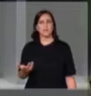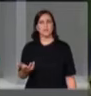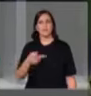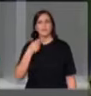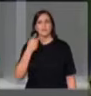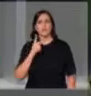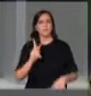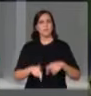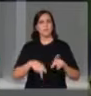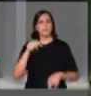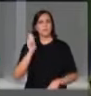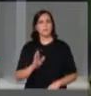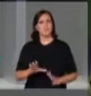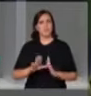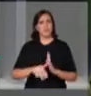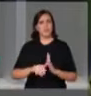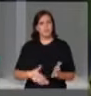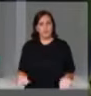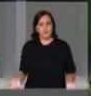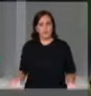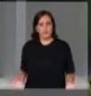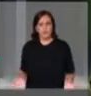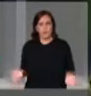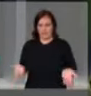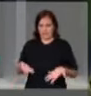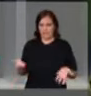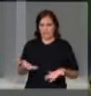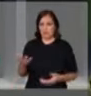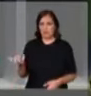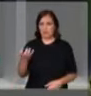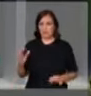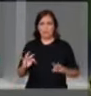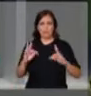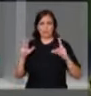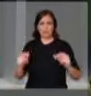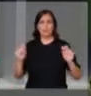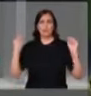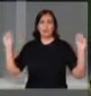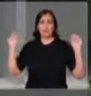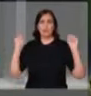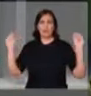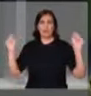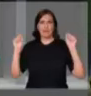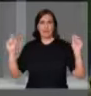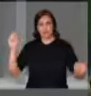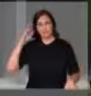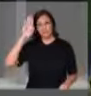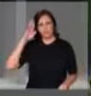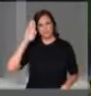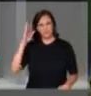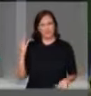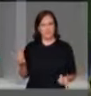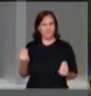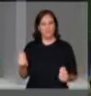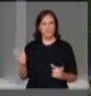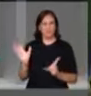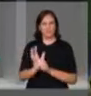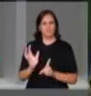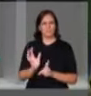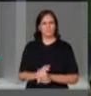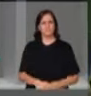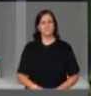ladrão e que agora quer que as pessoas gritem Bolsonaro nas escolas fazendo doutrinação.